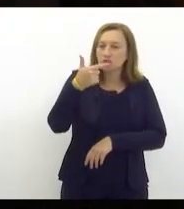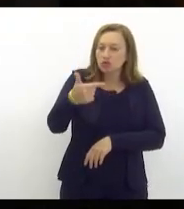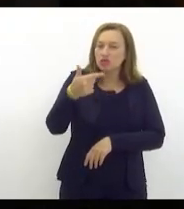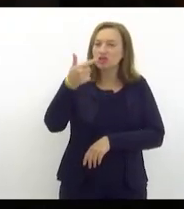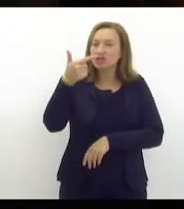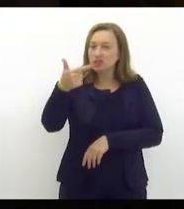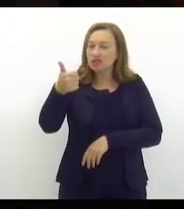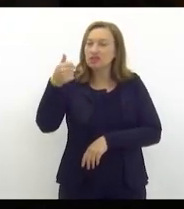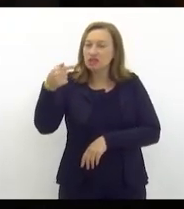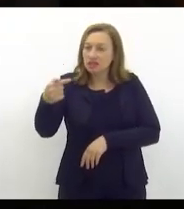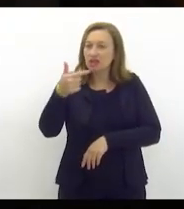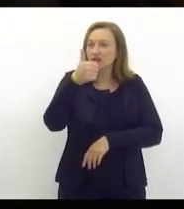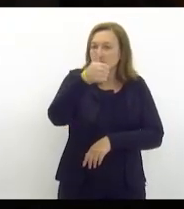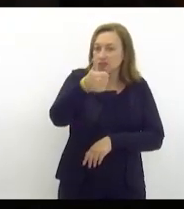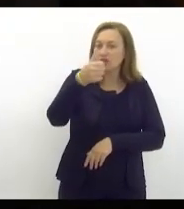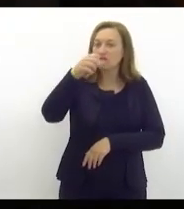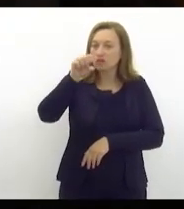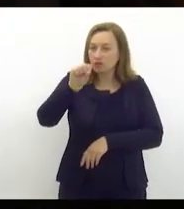3.217